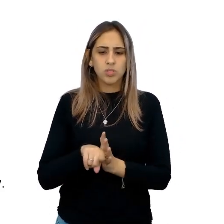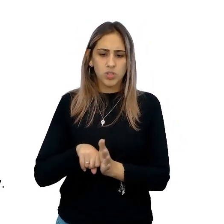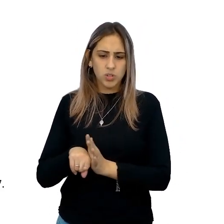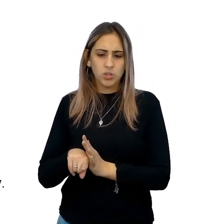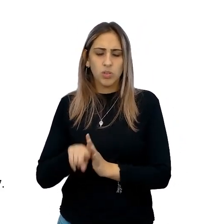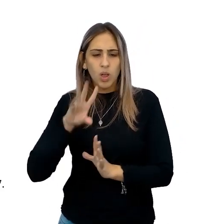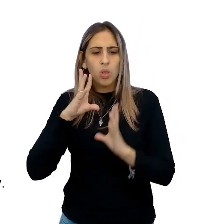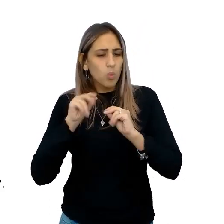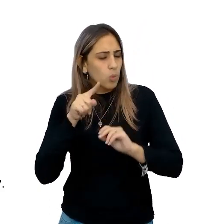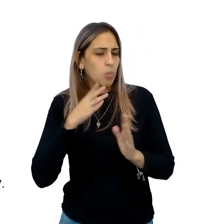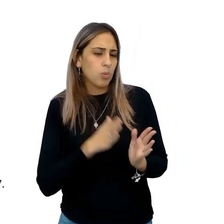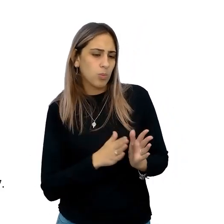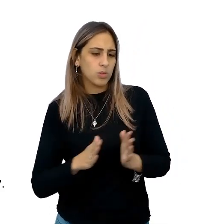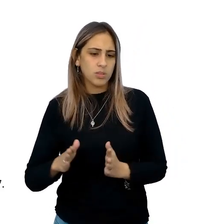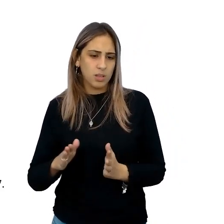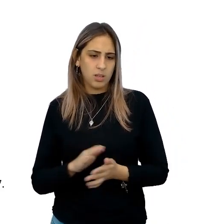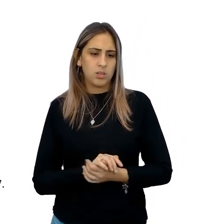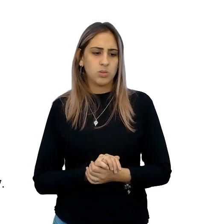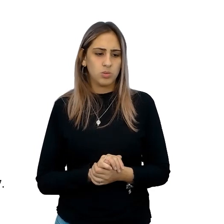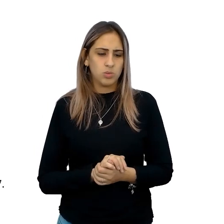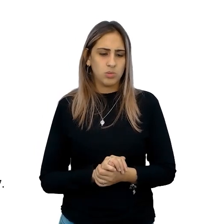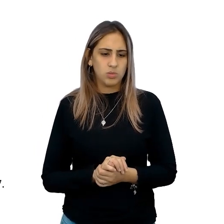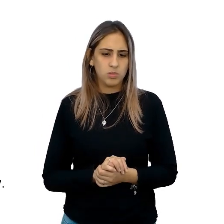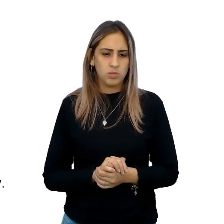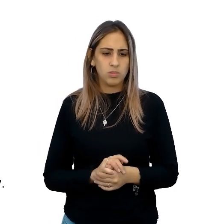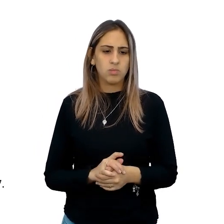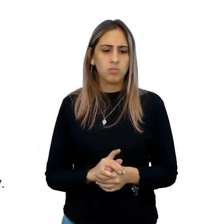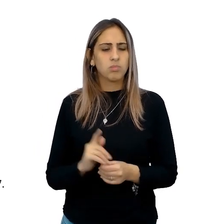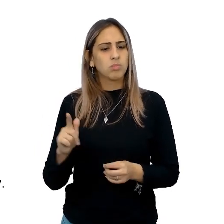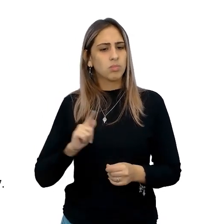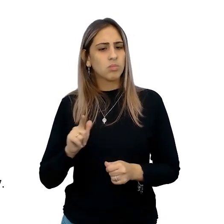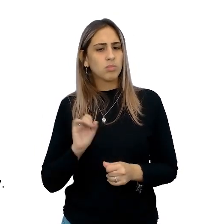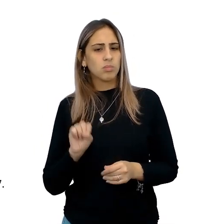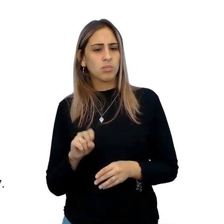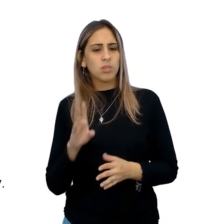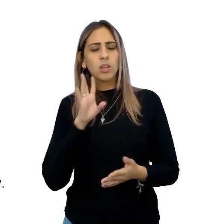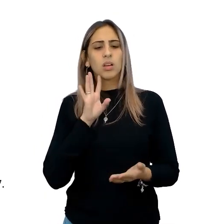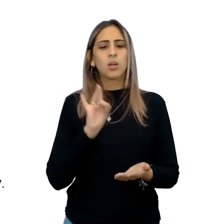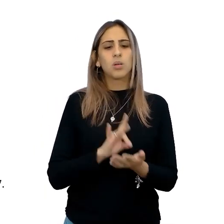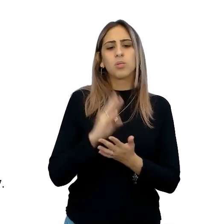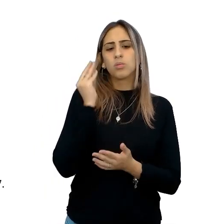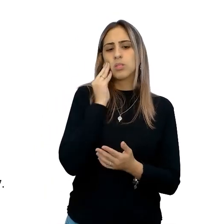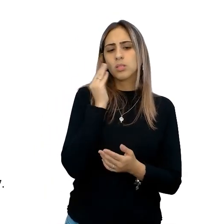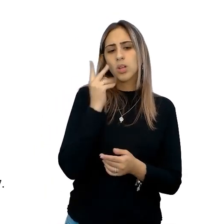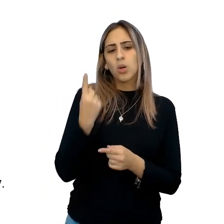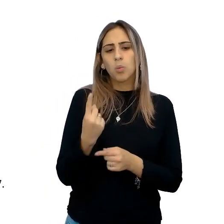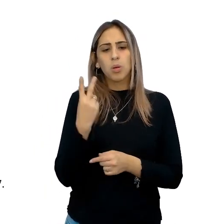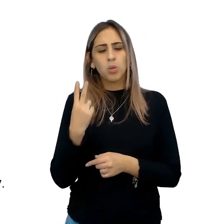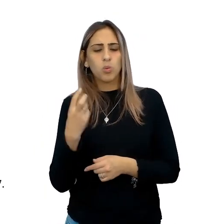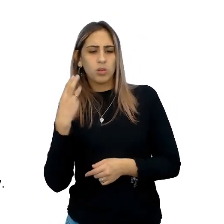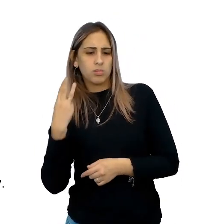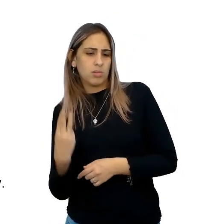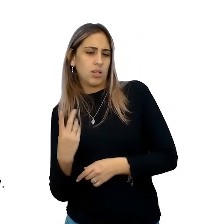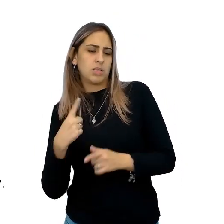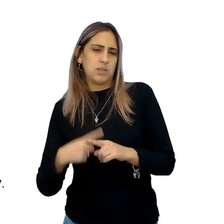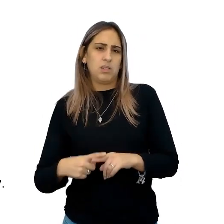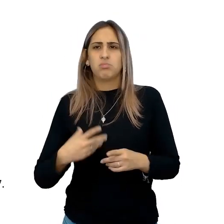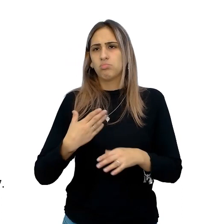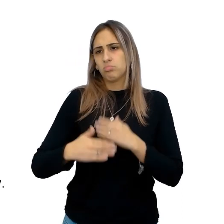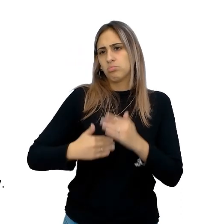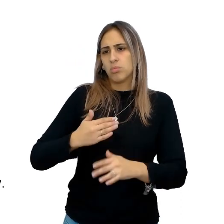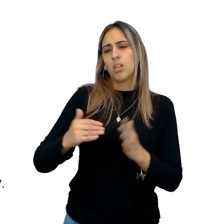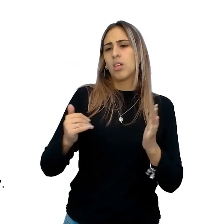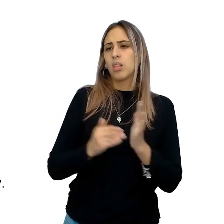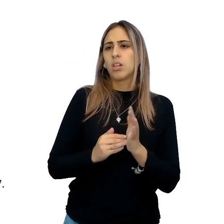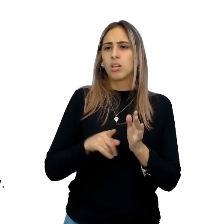é todo um processo, tá bem? Exige realmente aí tentar 1, 2 vezes, 3 vezes, até que